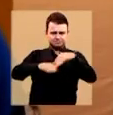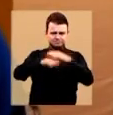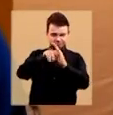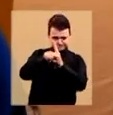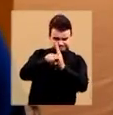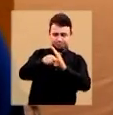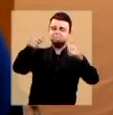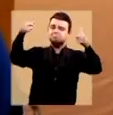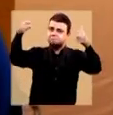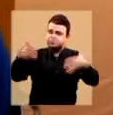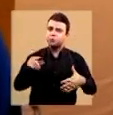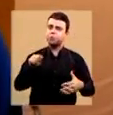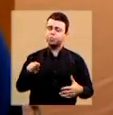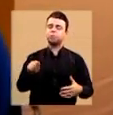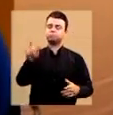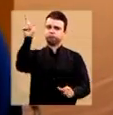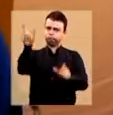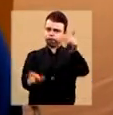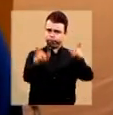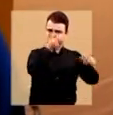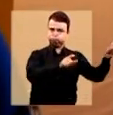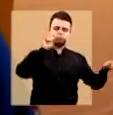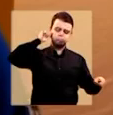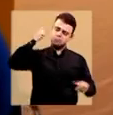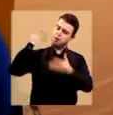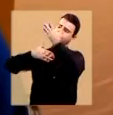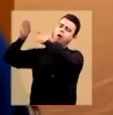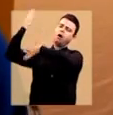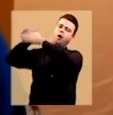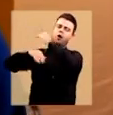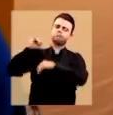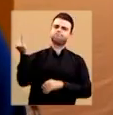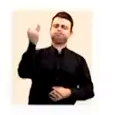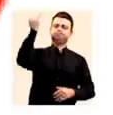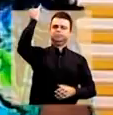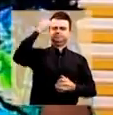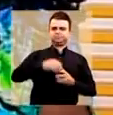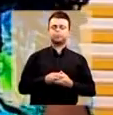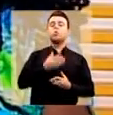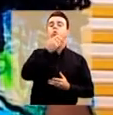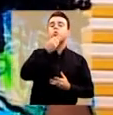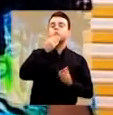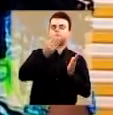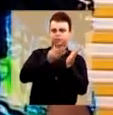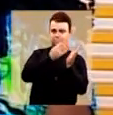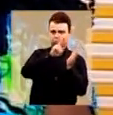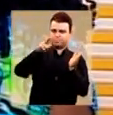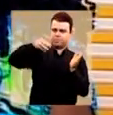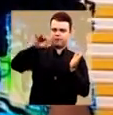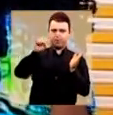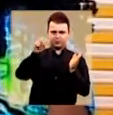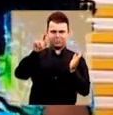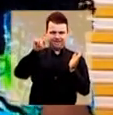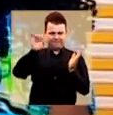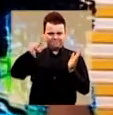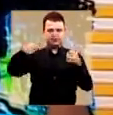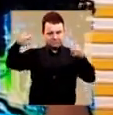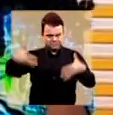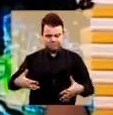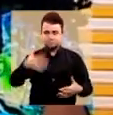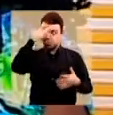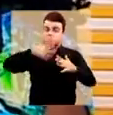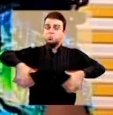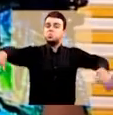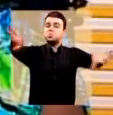Tatiane Souza fala da importância da valorização das origens africanas. Como disse Marcos Garvey, um povo